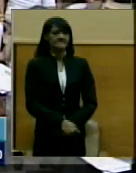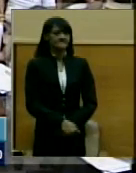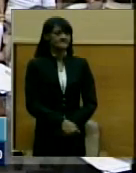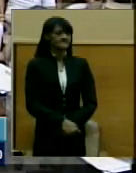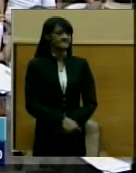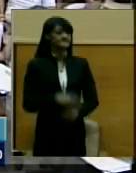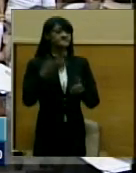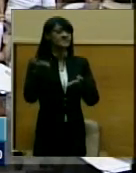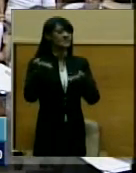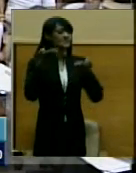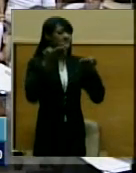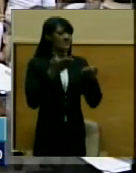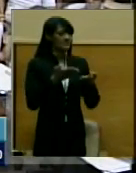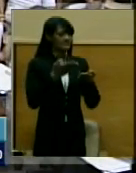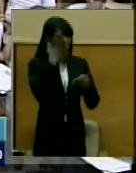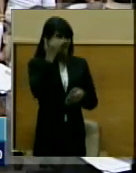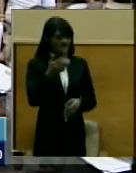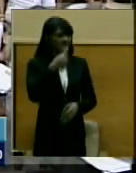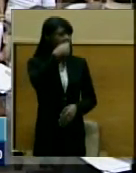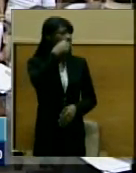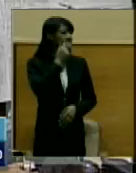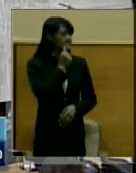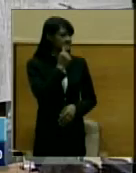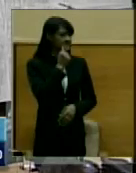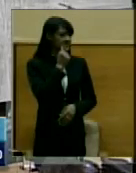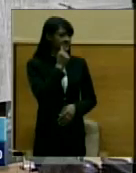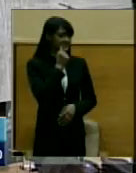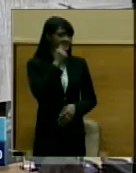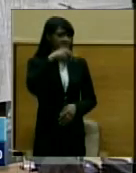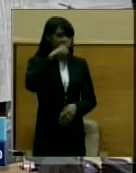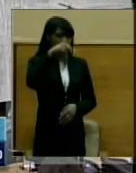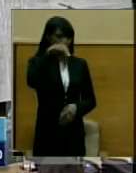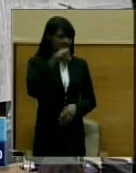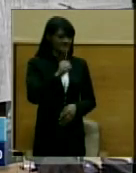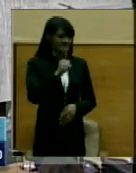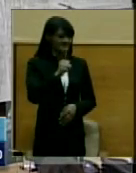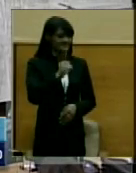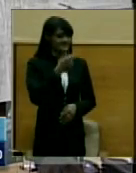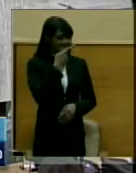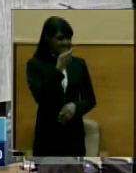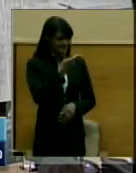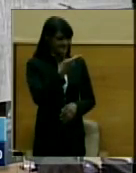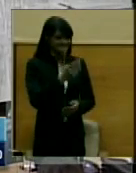Quero convidar o homenageado Bento Nunes de Oliveira para fazer uma saudação.